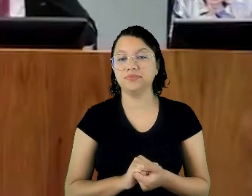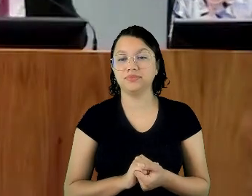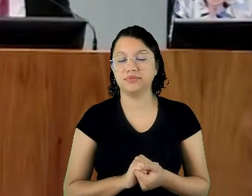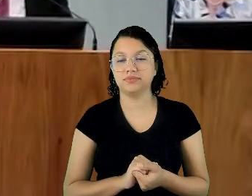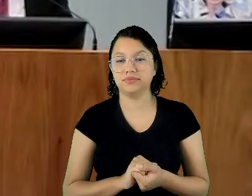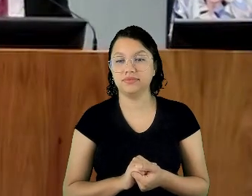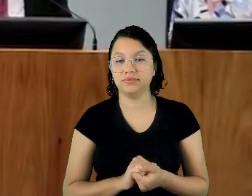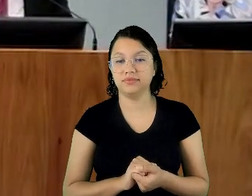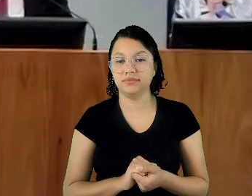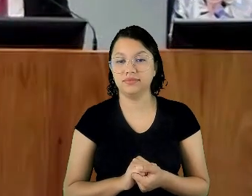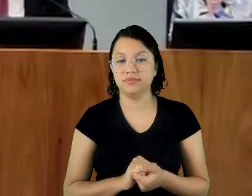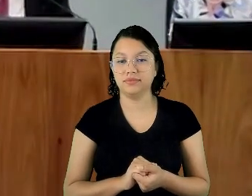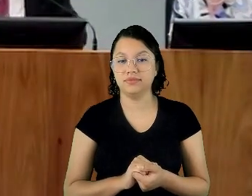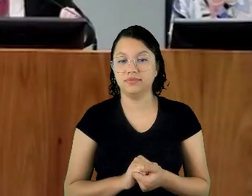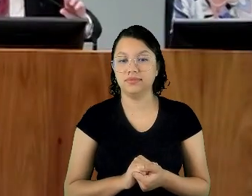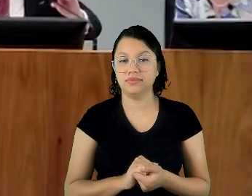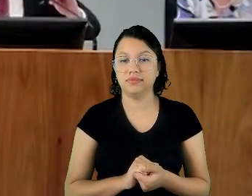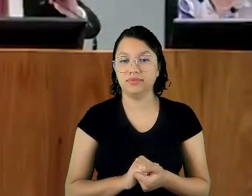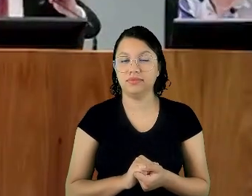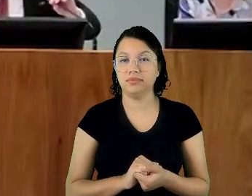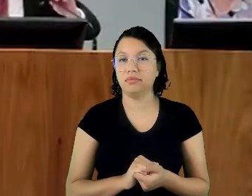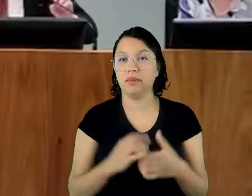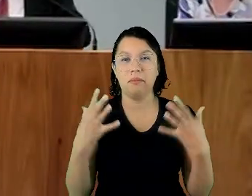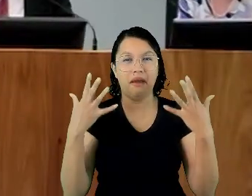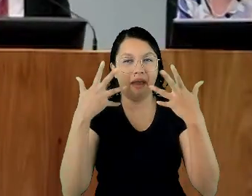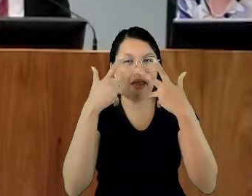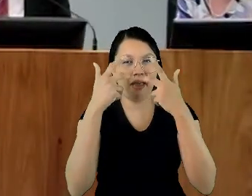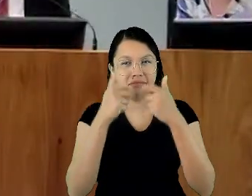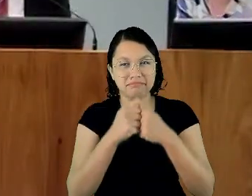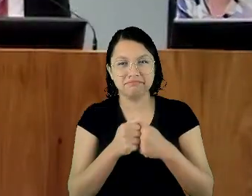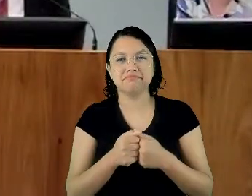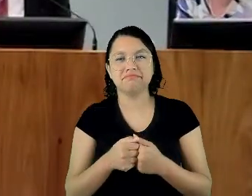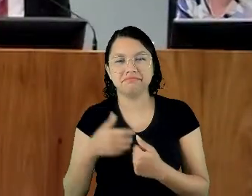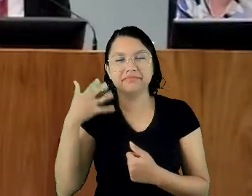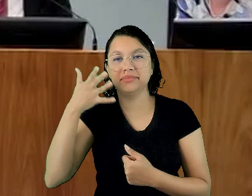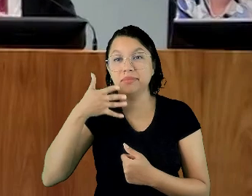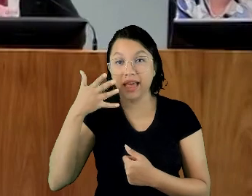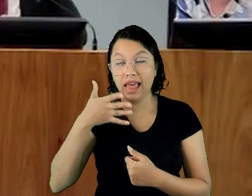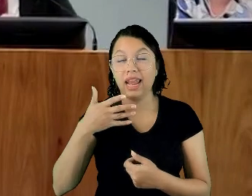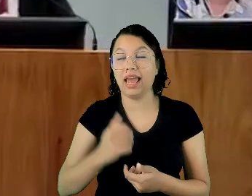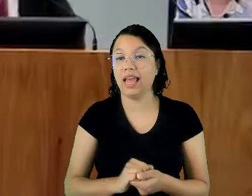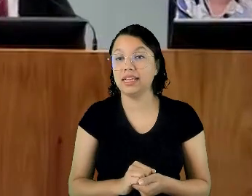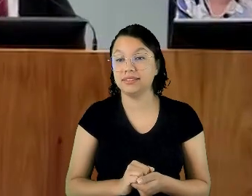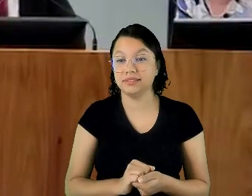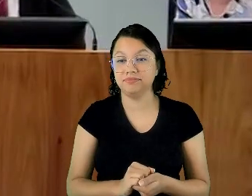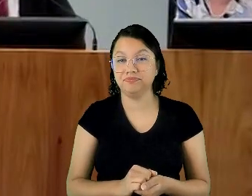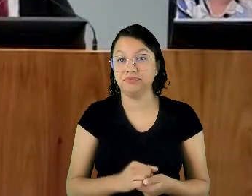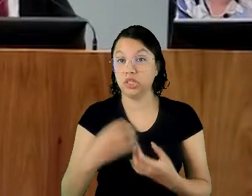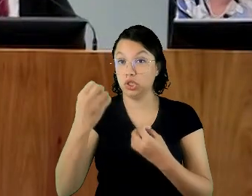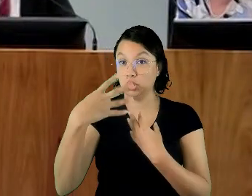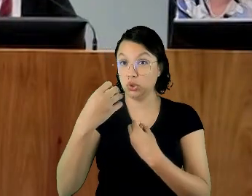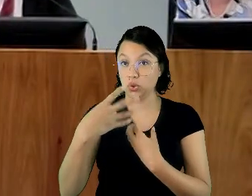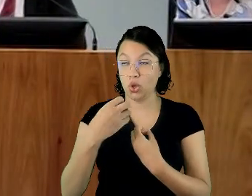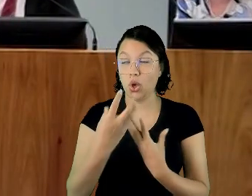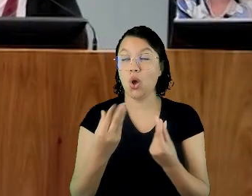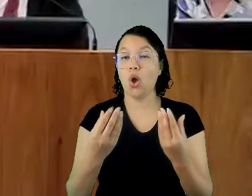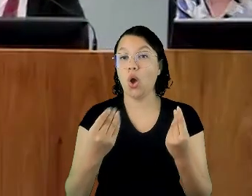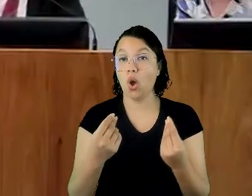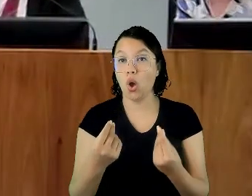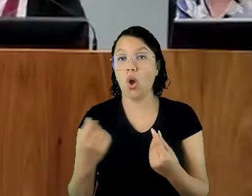pela belíssima palestra, muito elucidativa quanto à importância e os desafios da